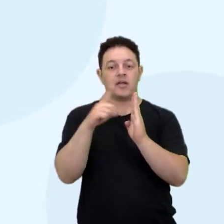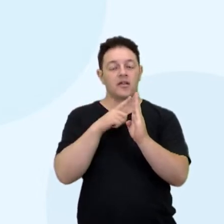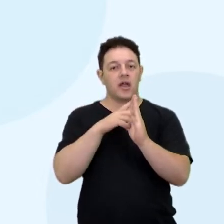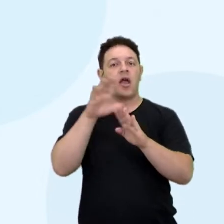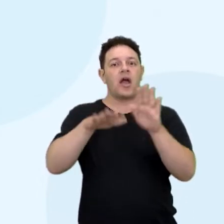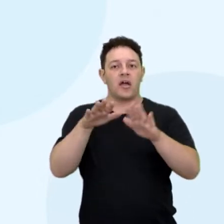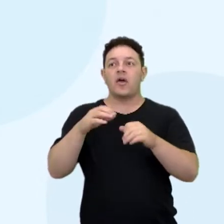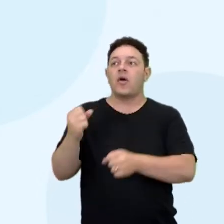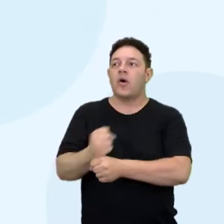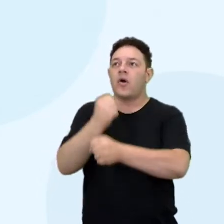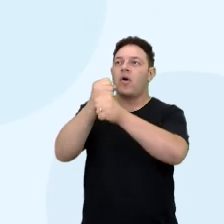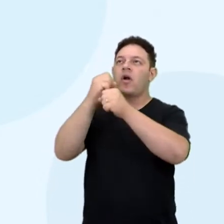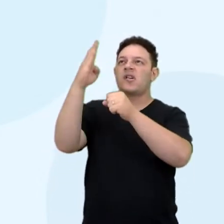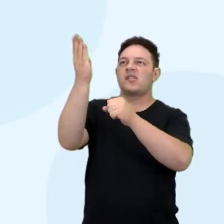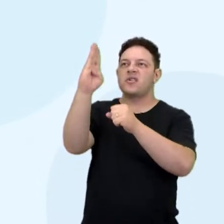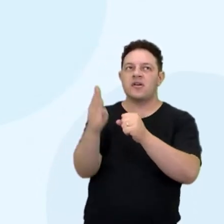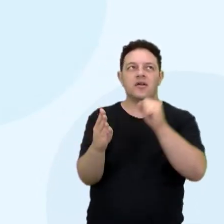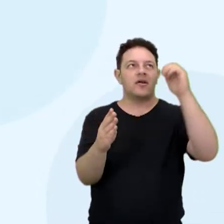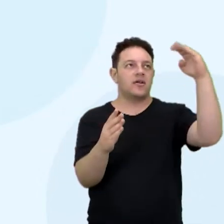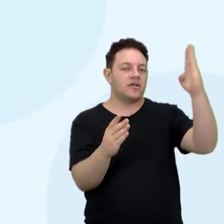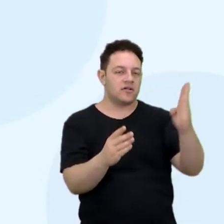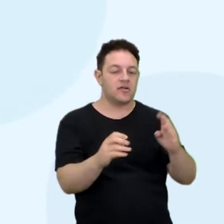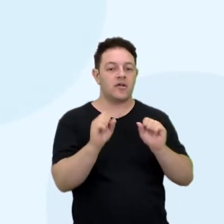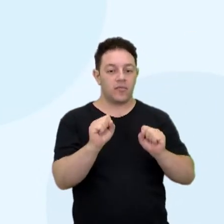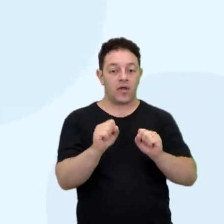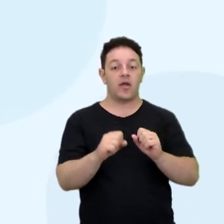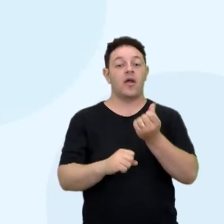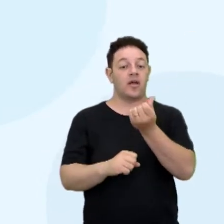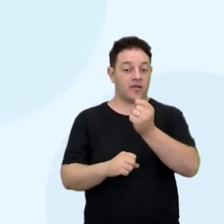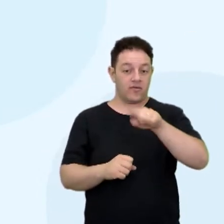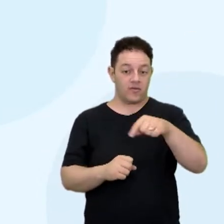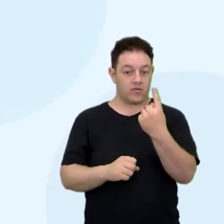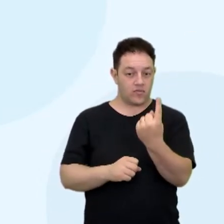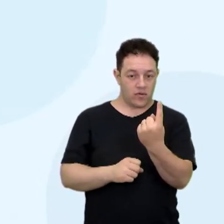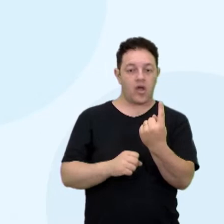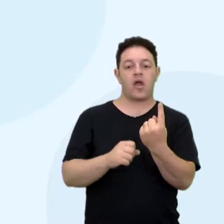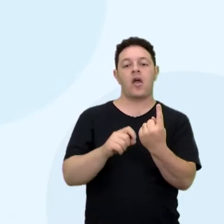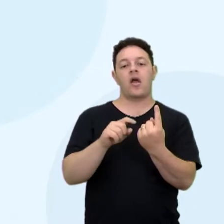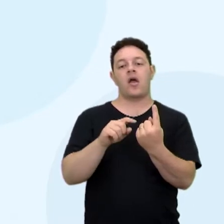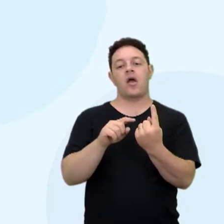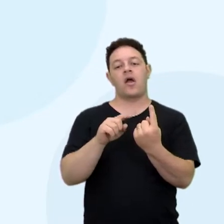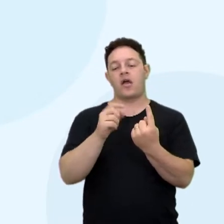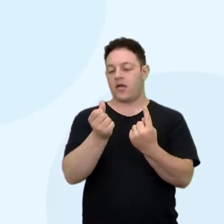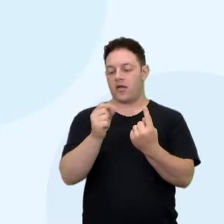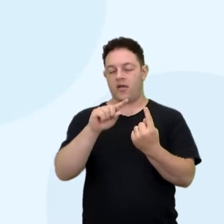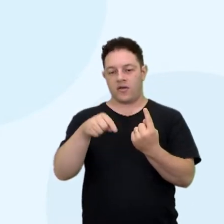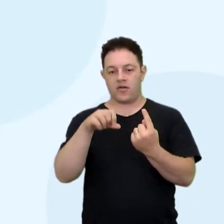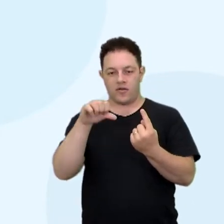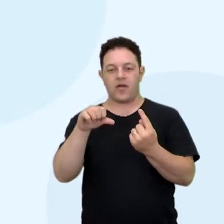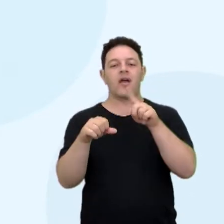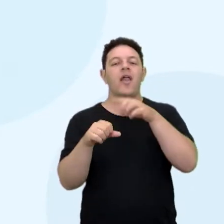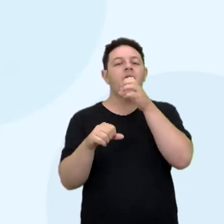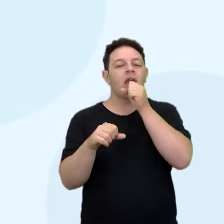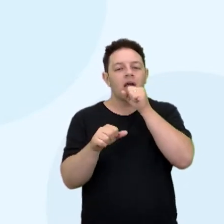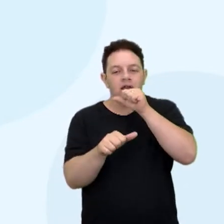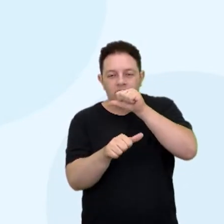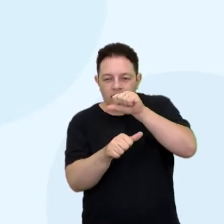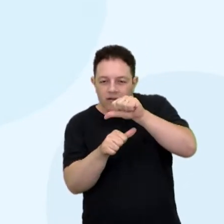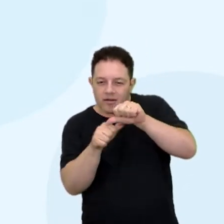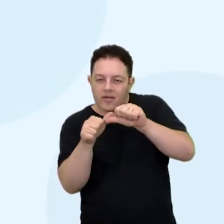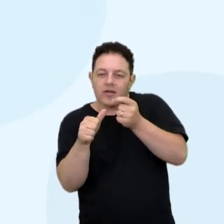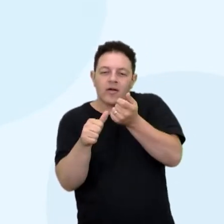em construções. Entre 6,1 e 6,9, né, do laranja para já está ficando